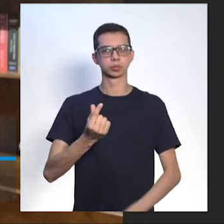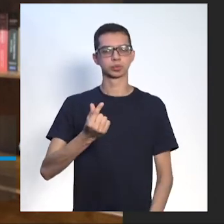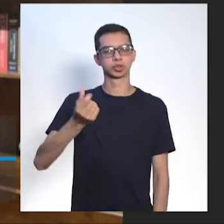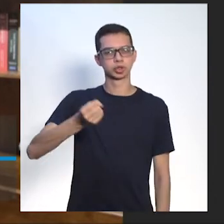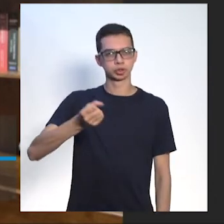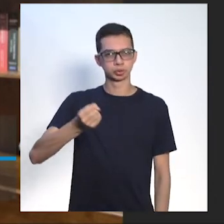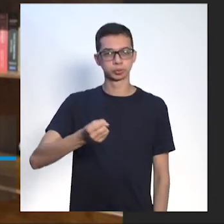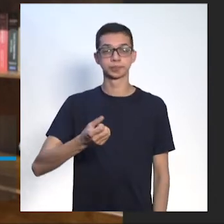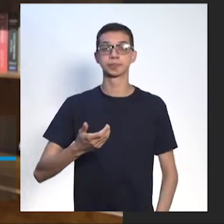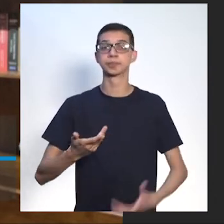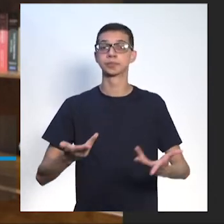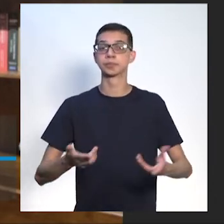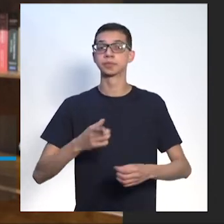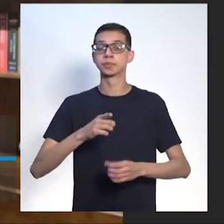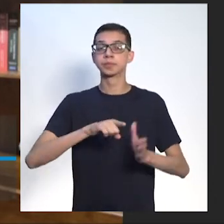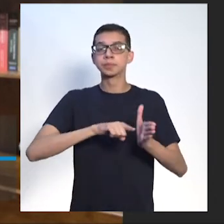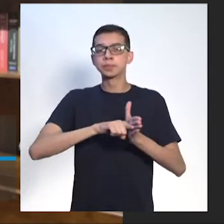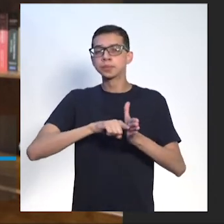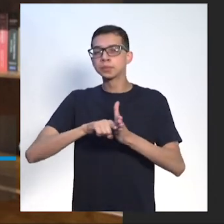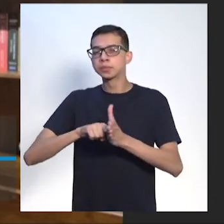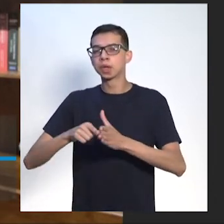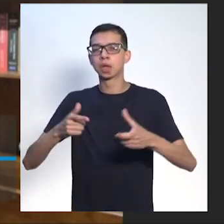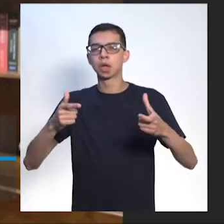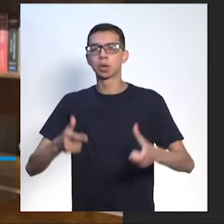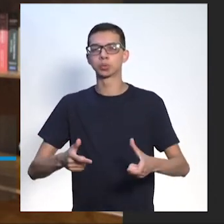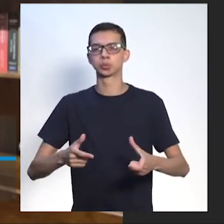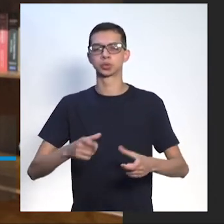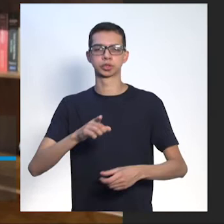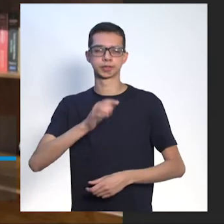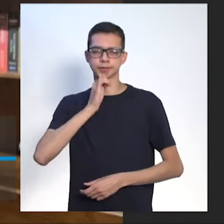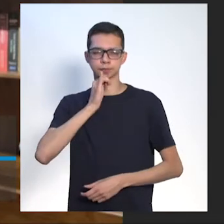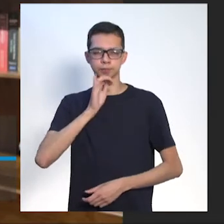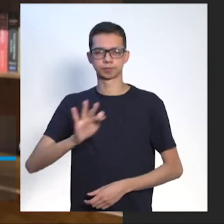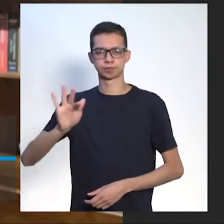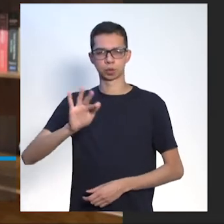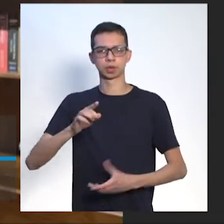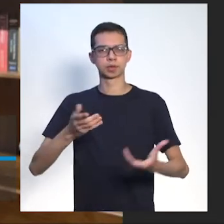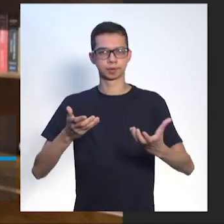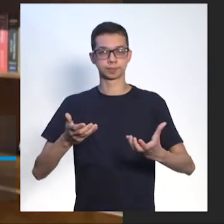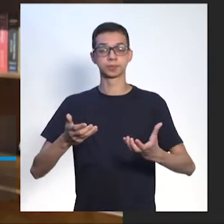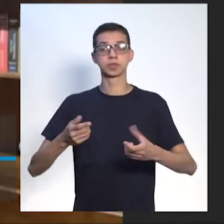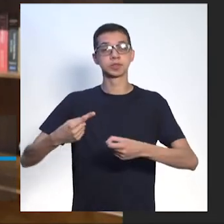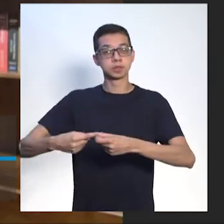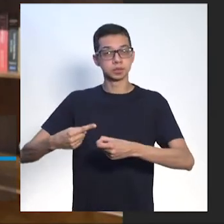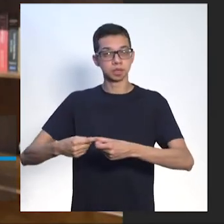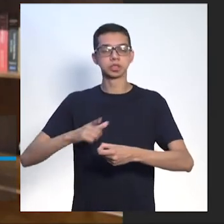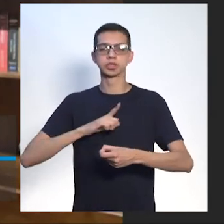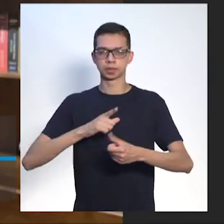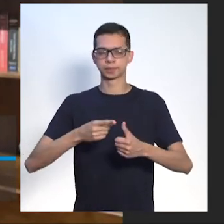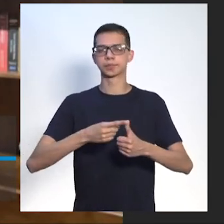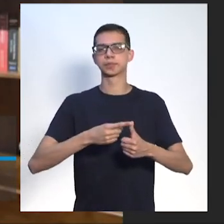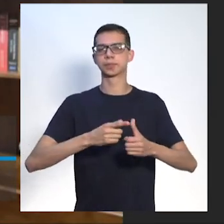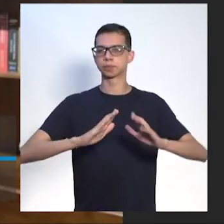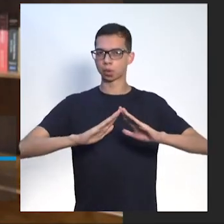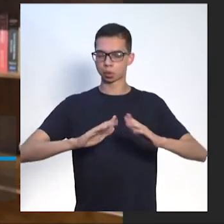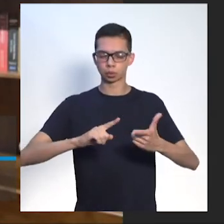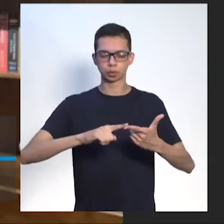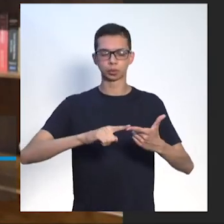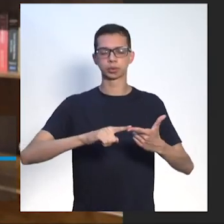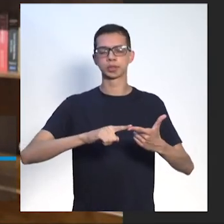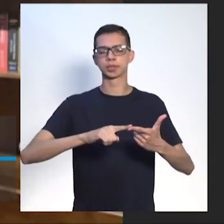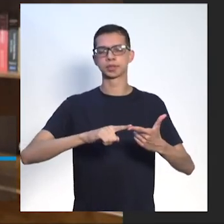vê, ó, na cidade que eu quero, na faculdade que eu quero, tem auxílio moradia, tem auxílio alimentação, tem auxílio